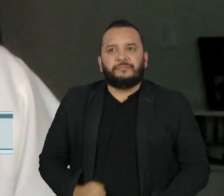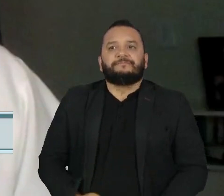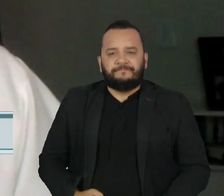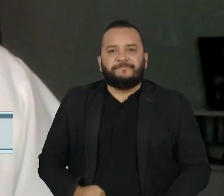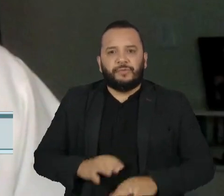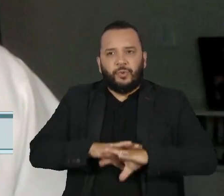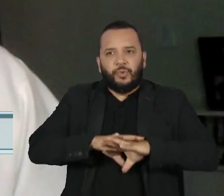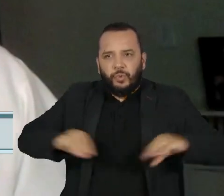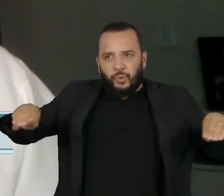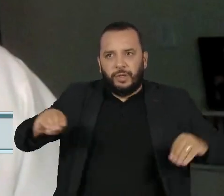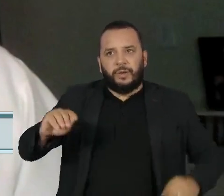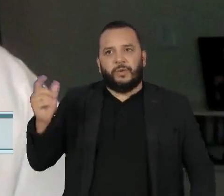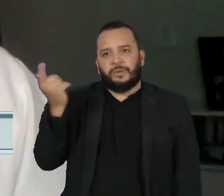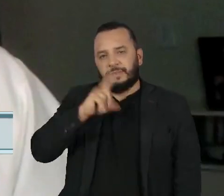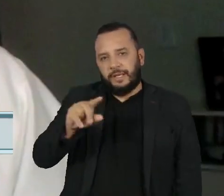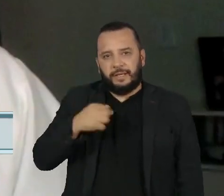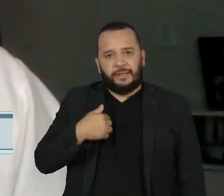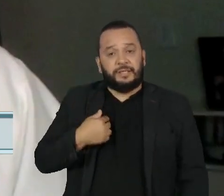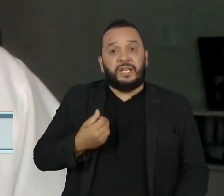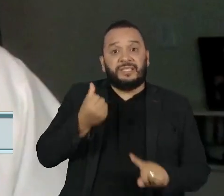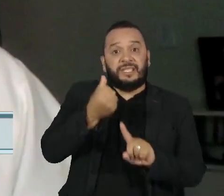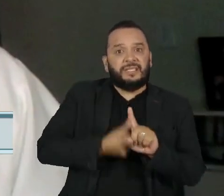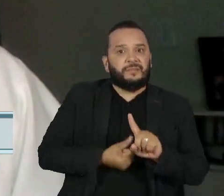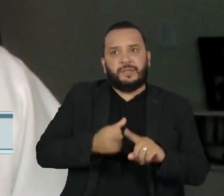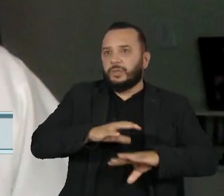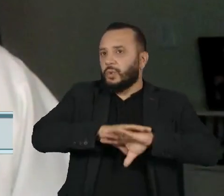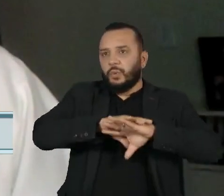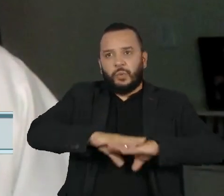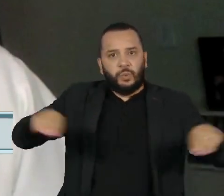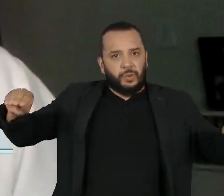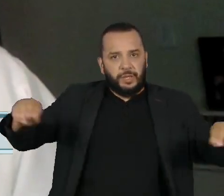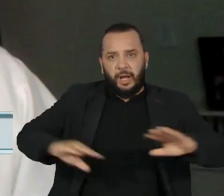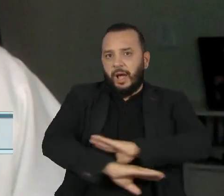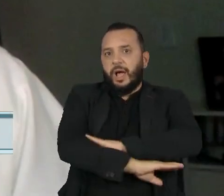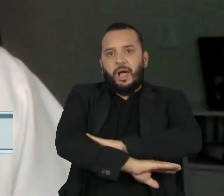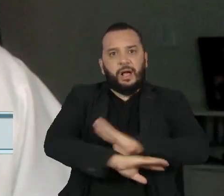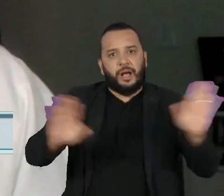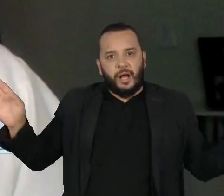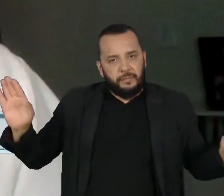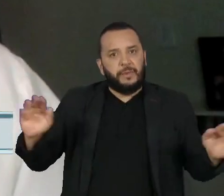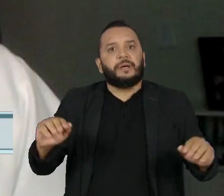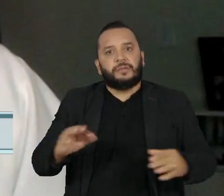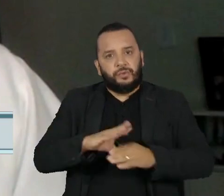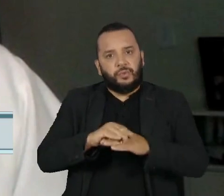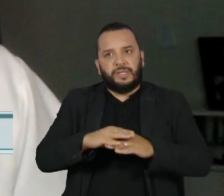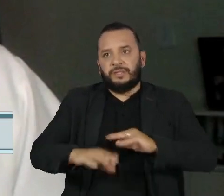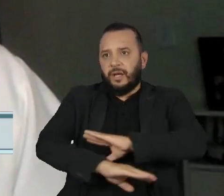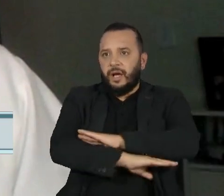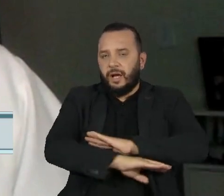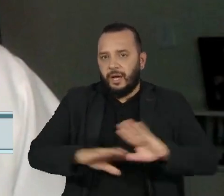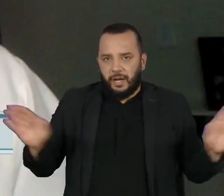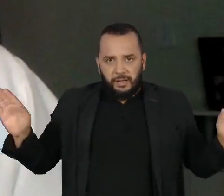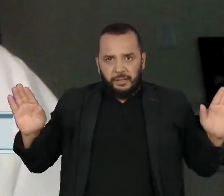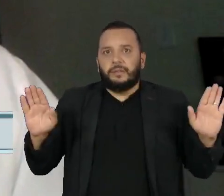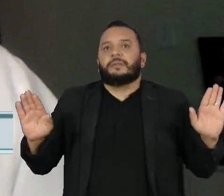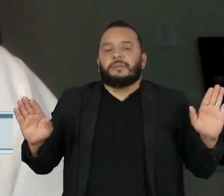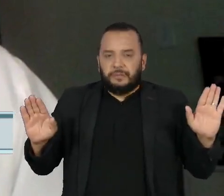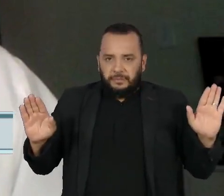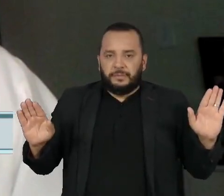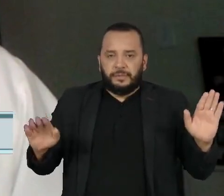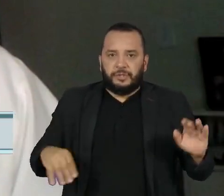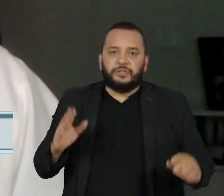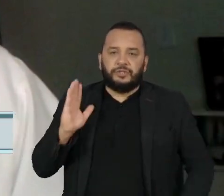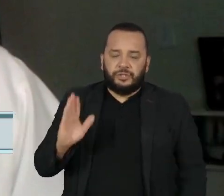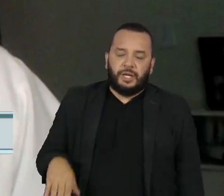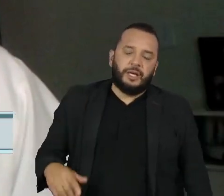mais, mas geralmente 6 meses ele é curativo, a pessoa elimina a tuberculose. E logo nas primeiras